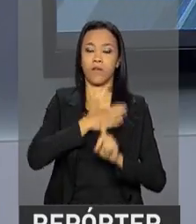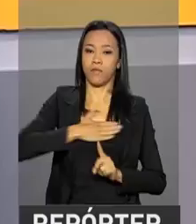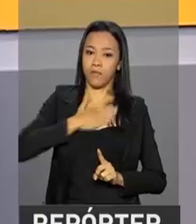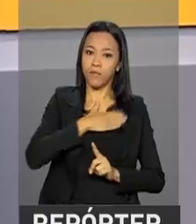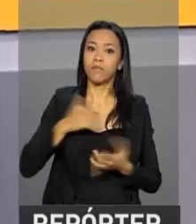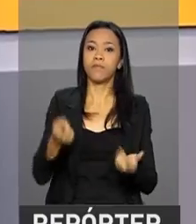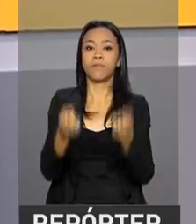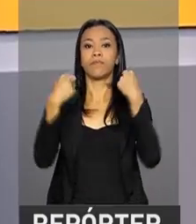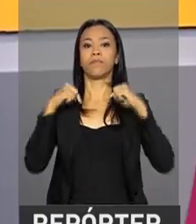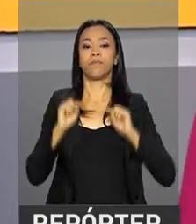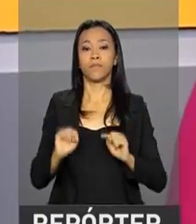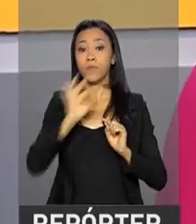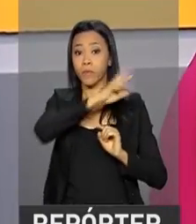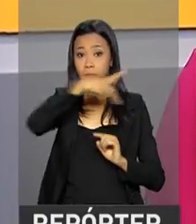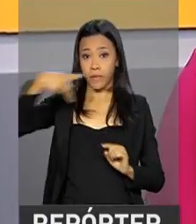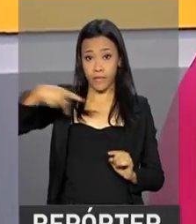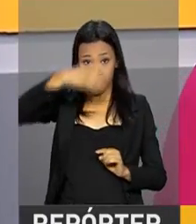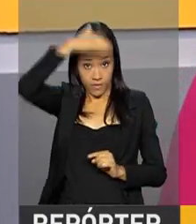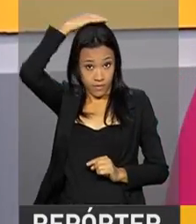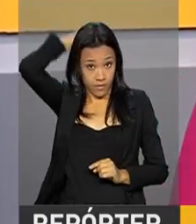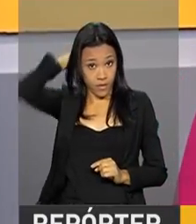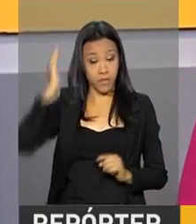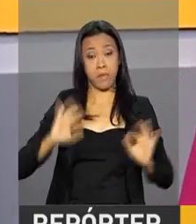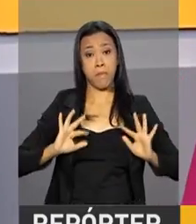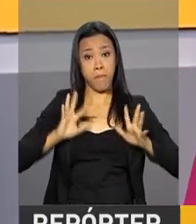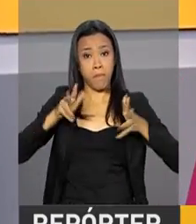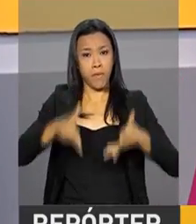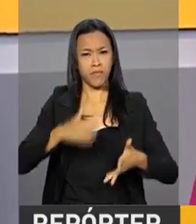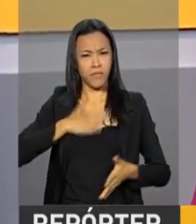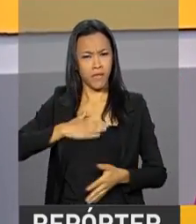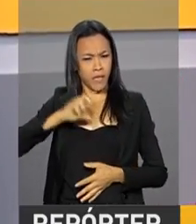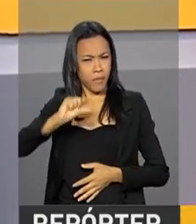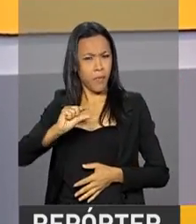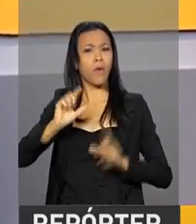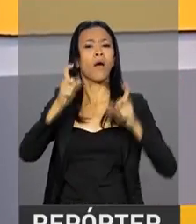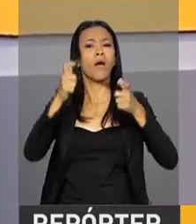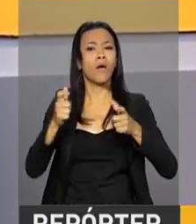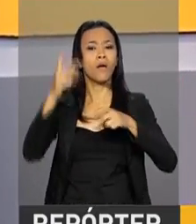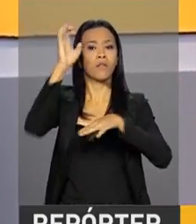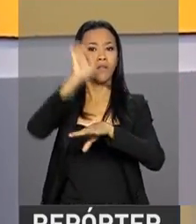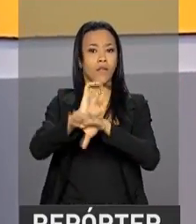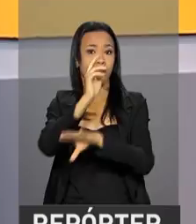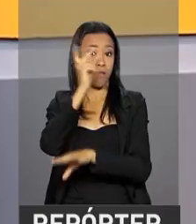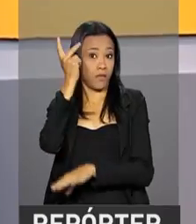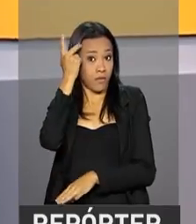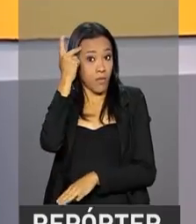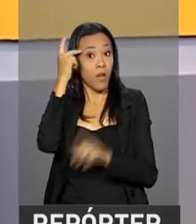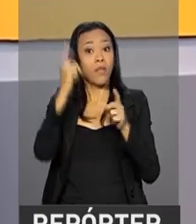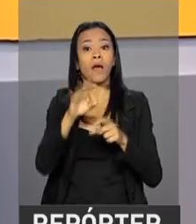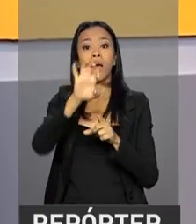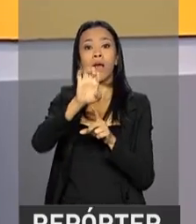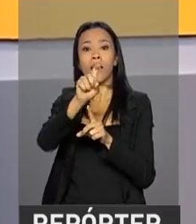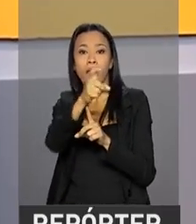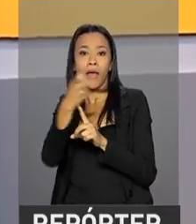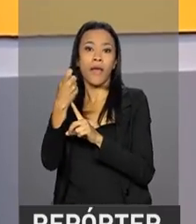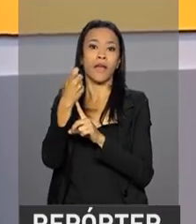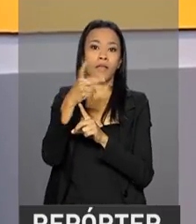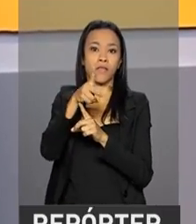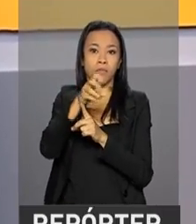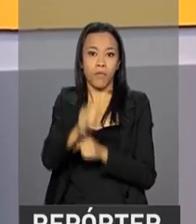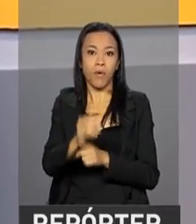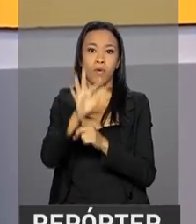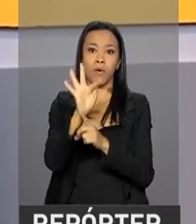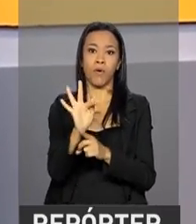agosto. O presidente Michel Temer participa daqui a pouco em São Paulo da Expo FenaBrave, um encontro